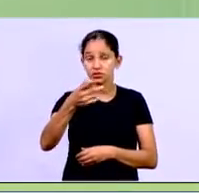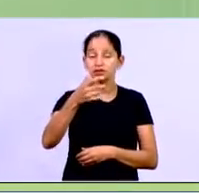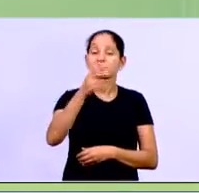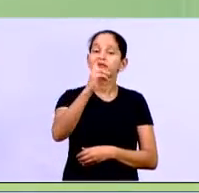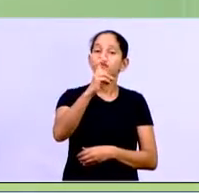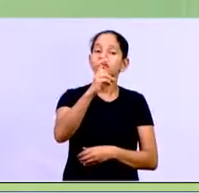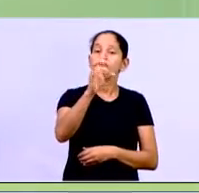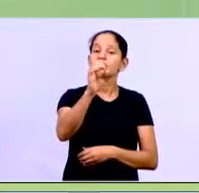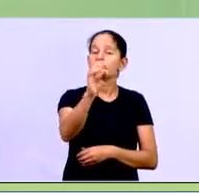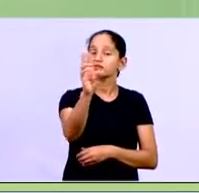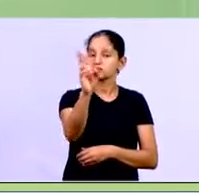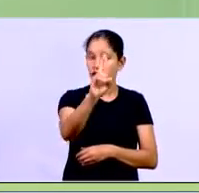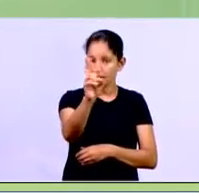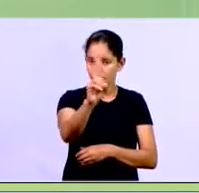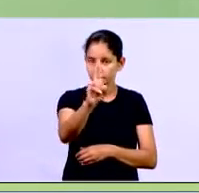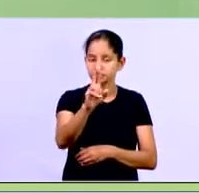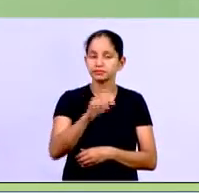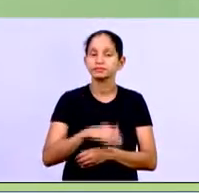2.500.